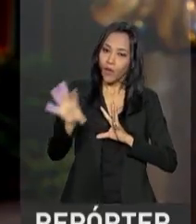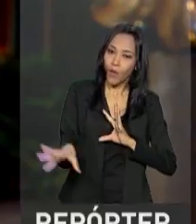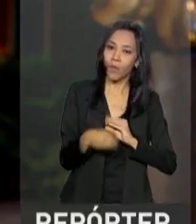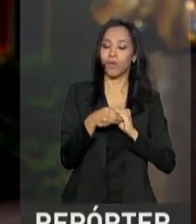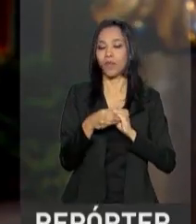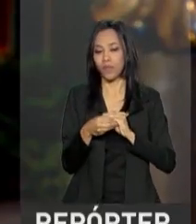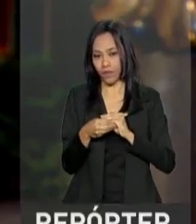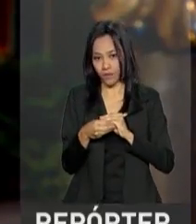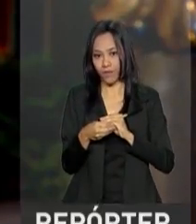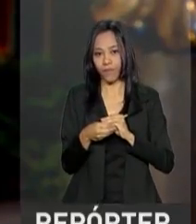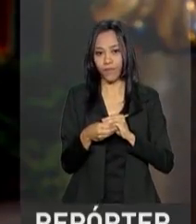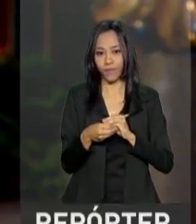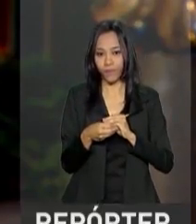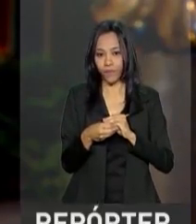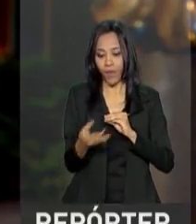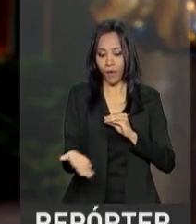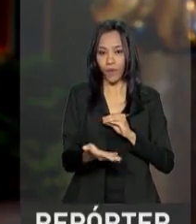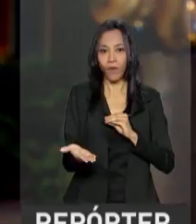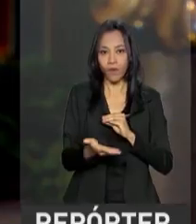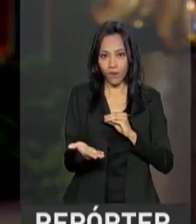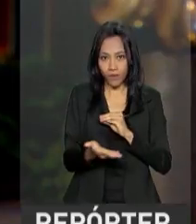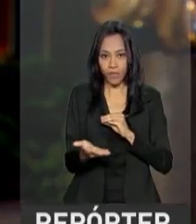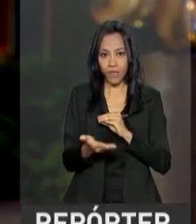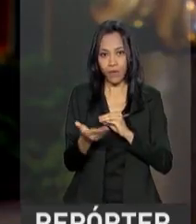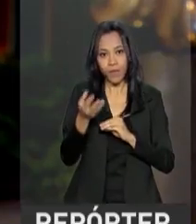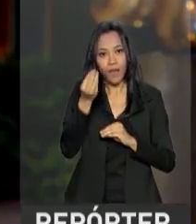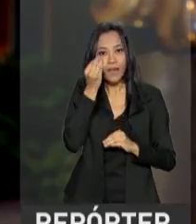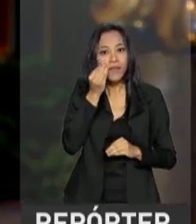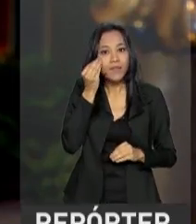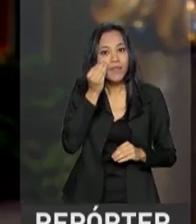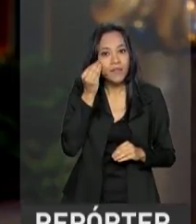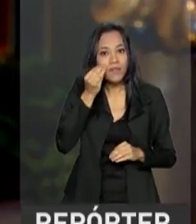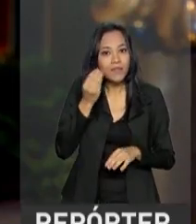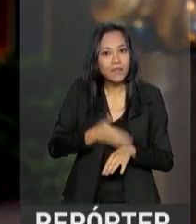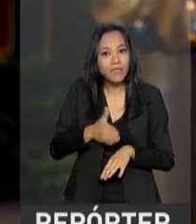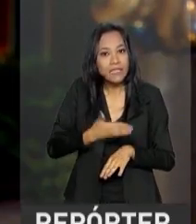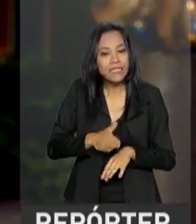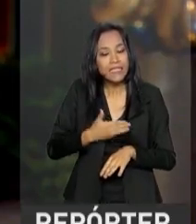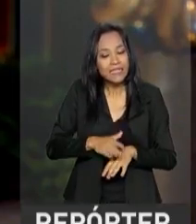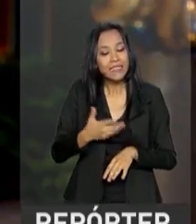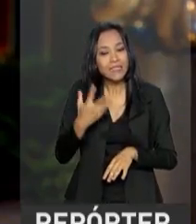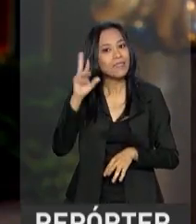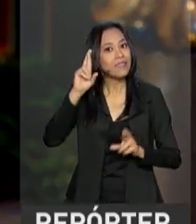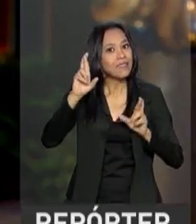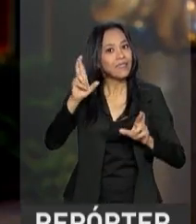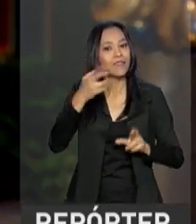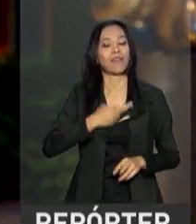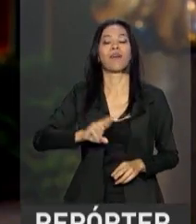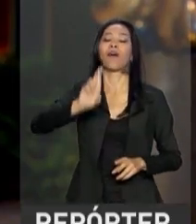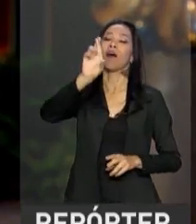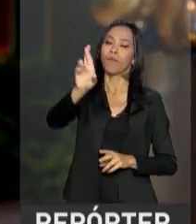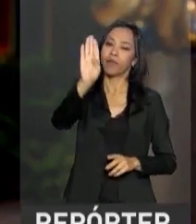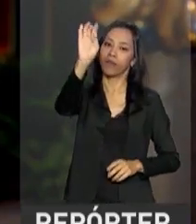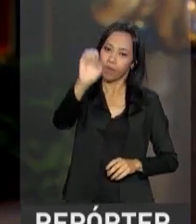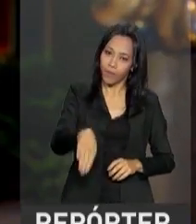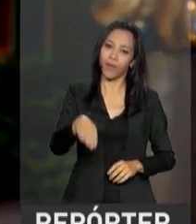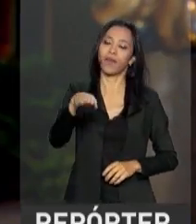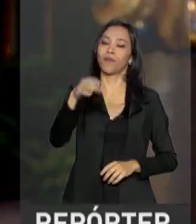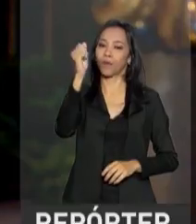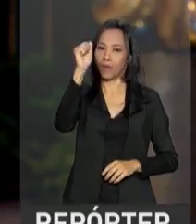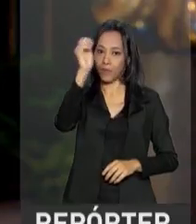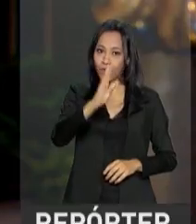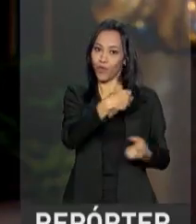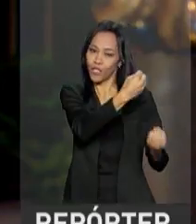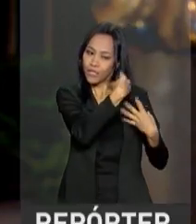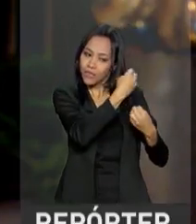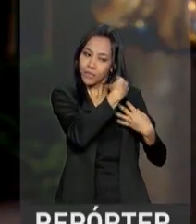a partir de agora pela prática. Nós esperamos representar bem o Brasil com base em tudo que nos foi repassado no